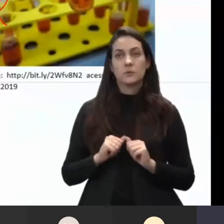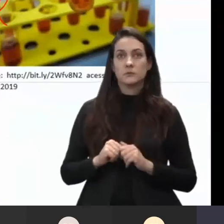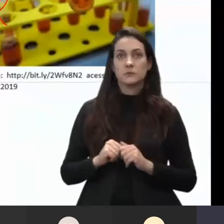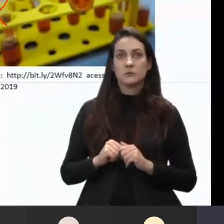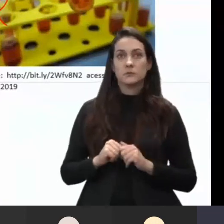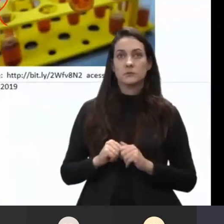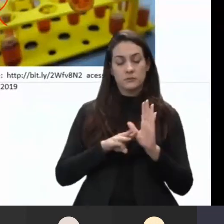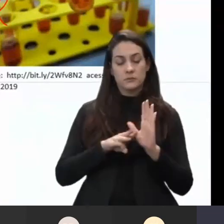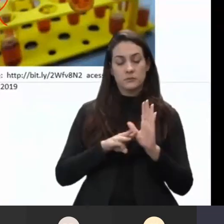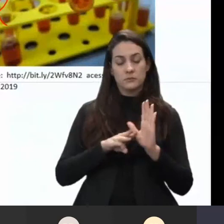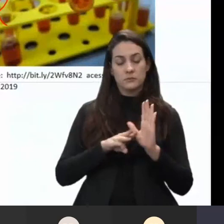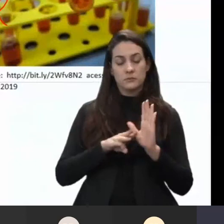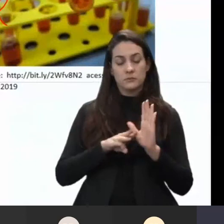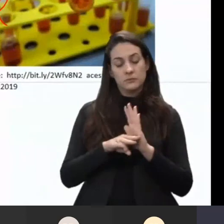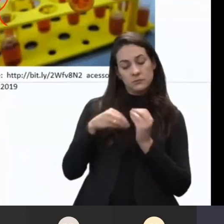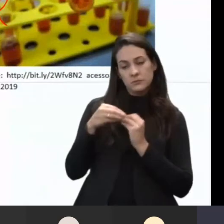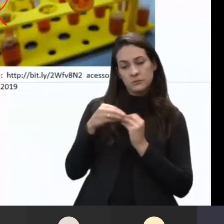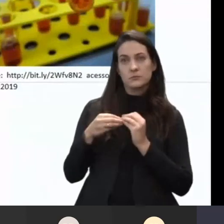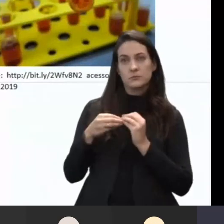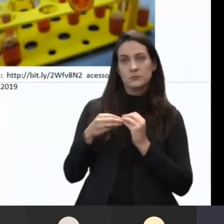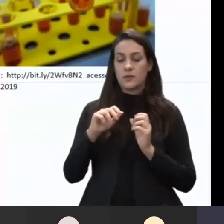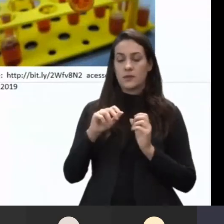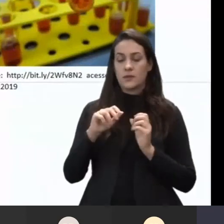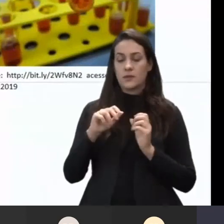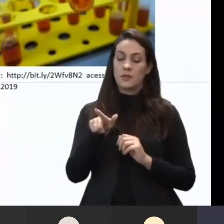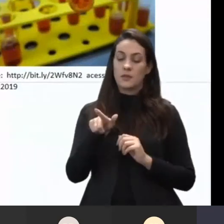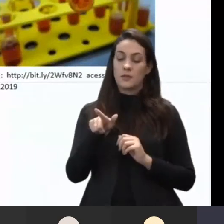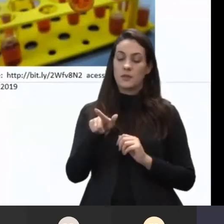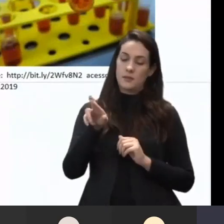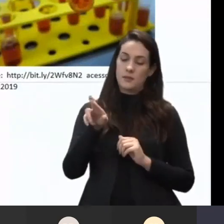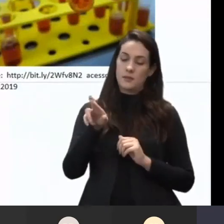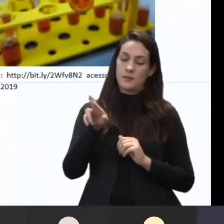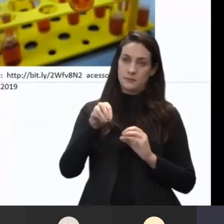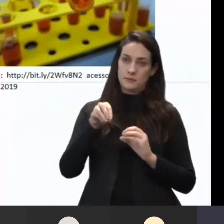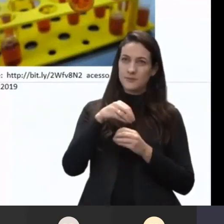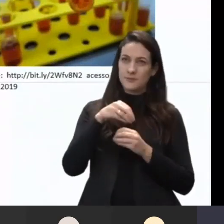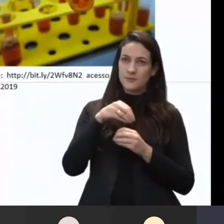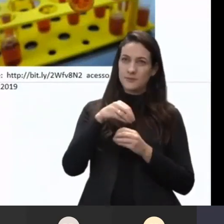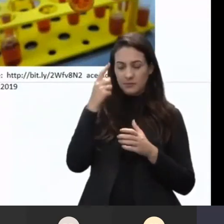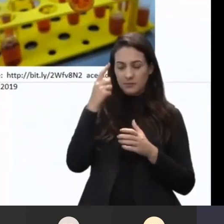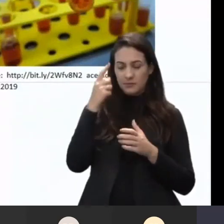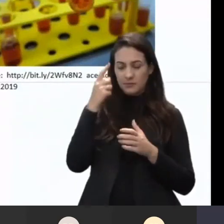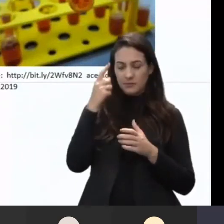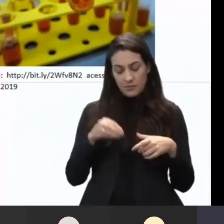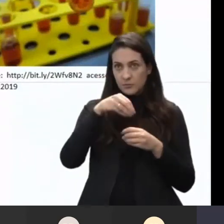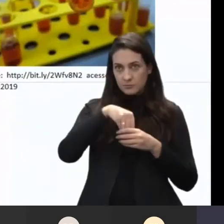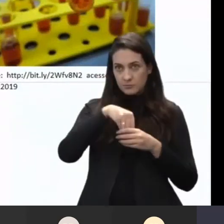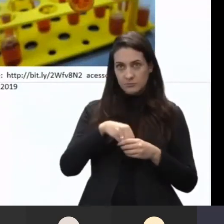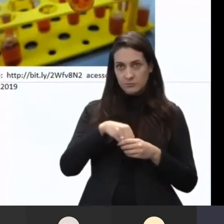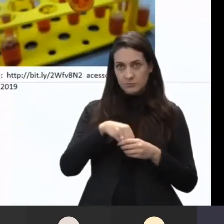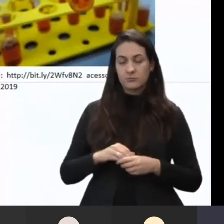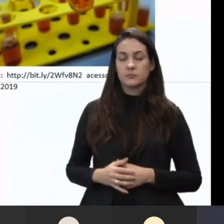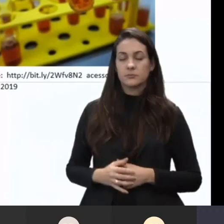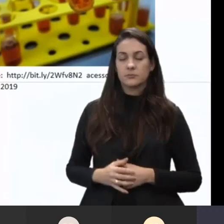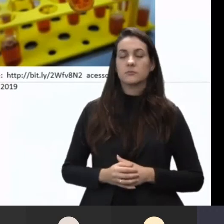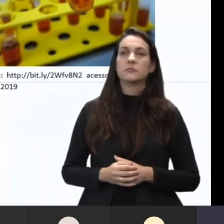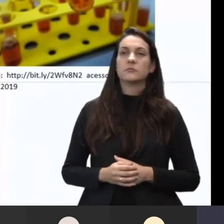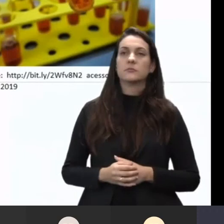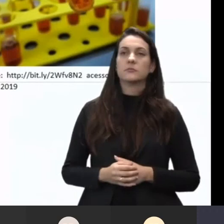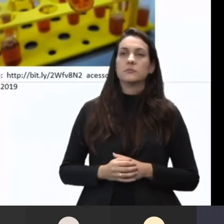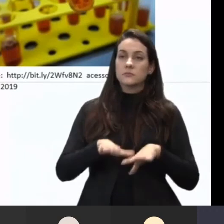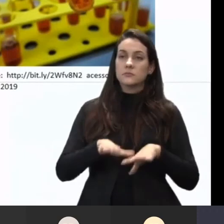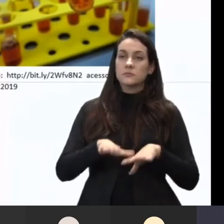através do método de fusão em agar, que foi a técnica que nós utilizamos durante a aula.